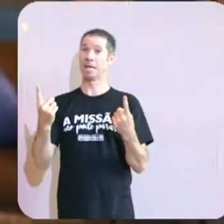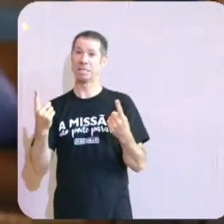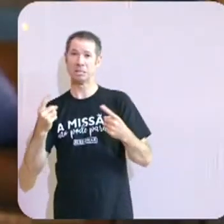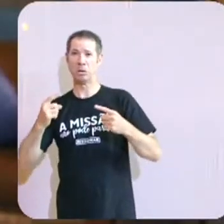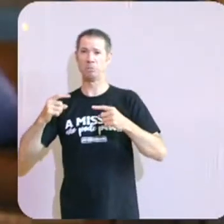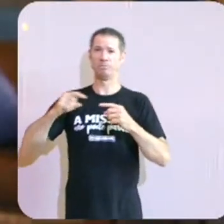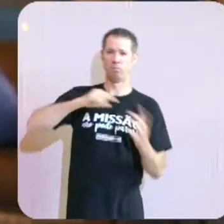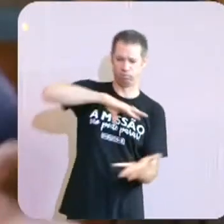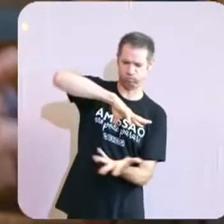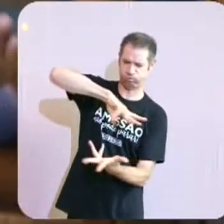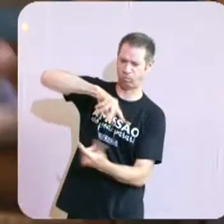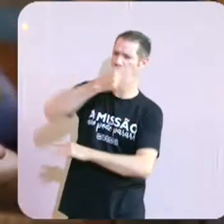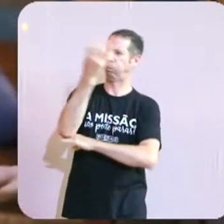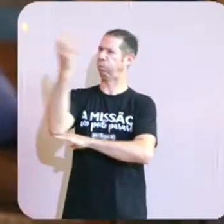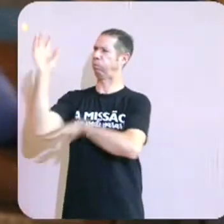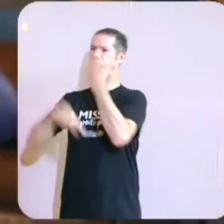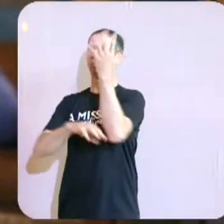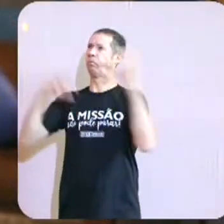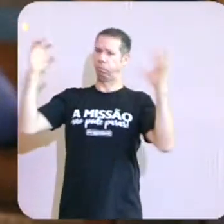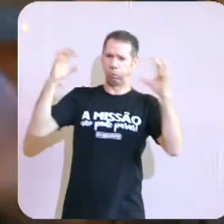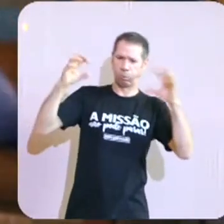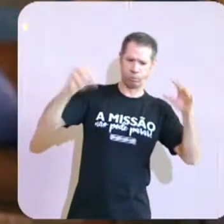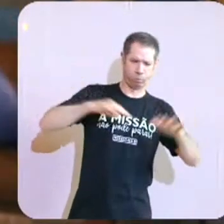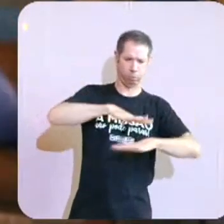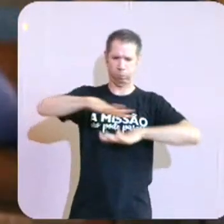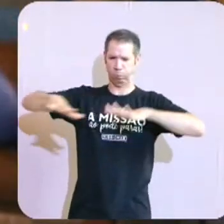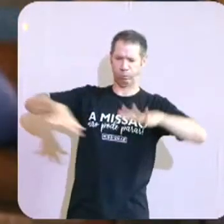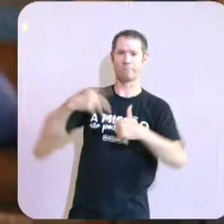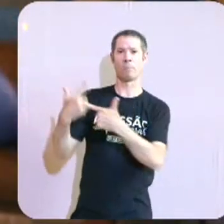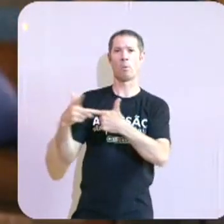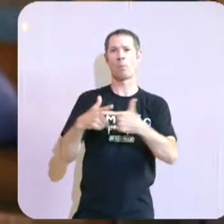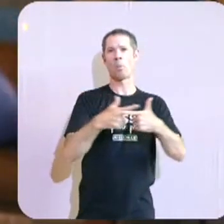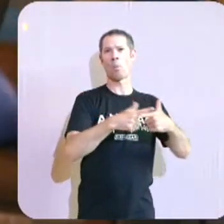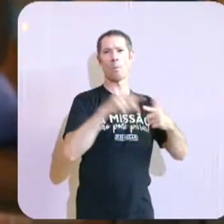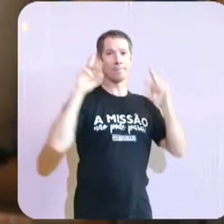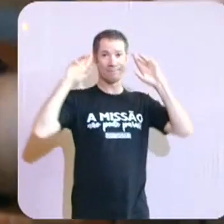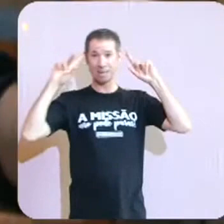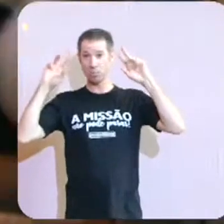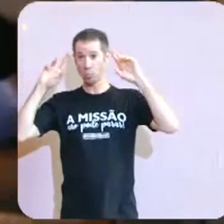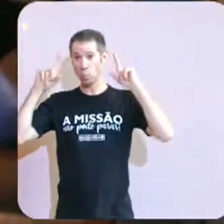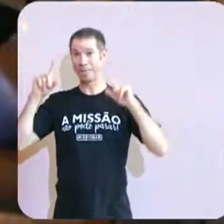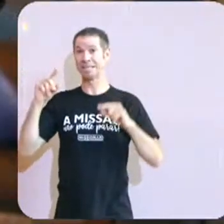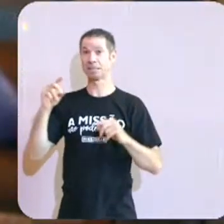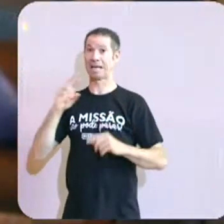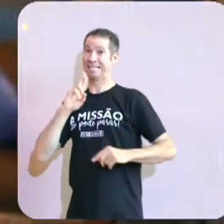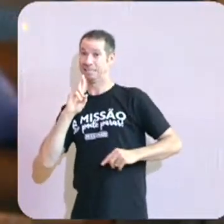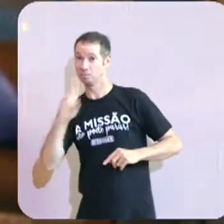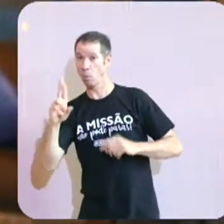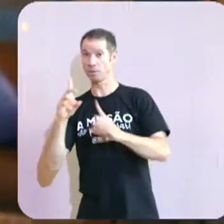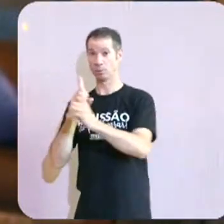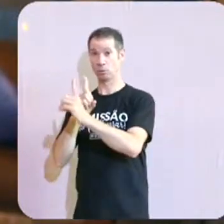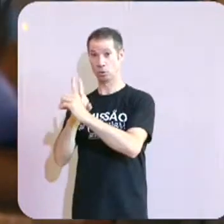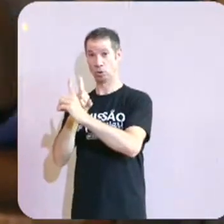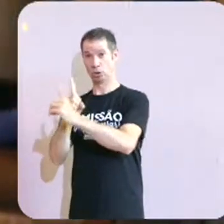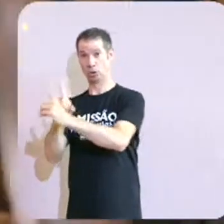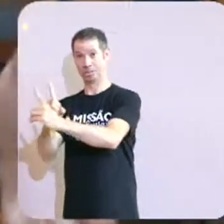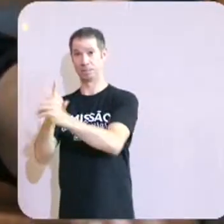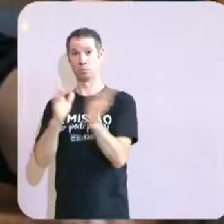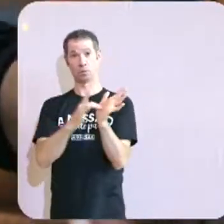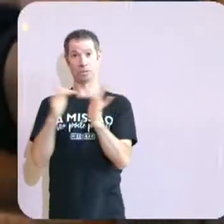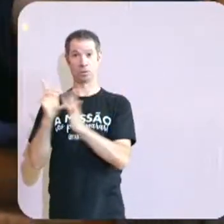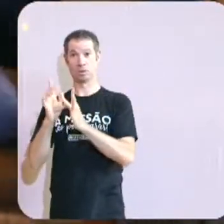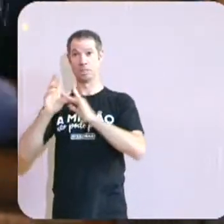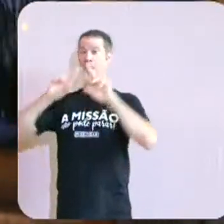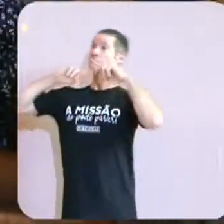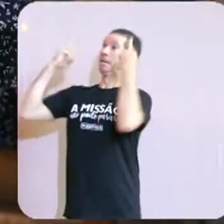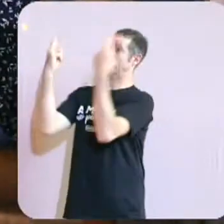desastres naturais, em sua resposta que Jesus deu aos discípulos, ele deu uma certeza, a de que o evangelho do